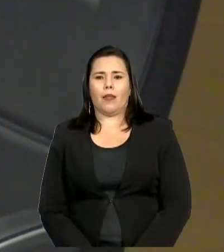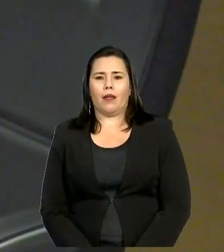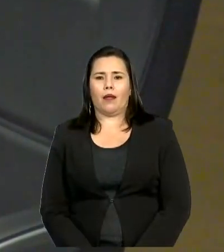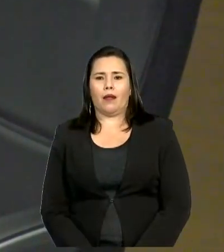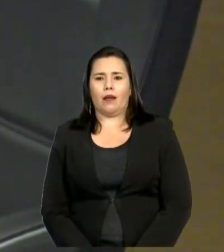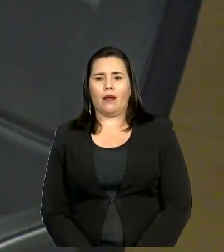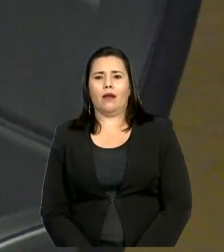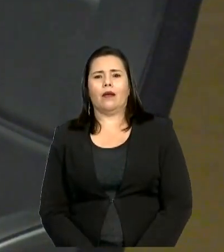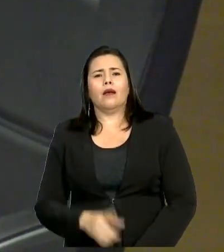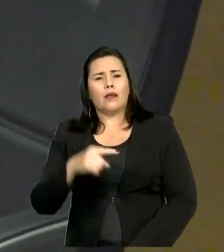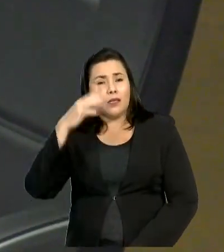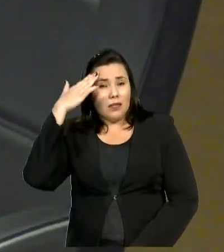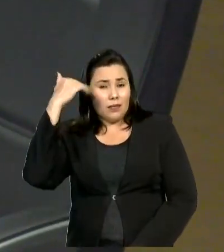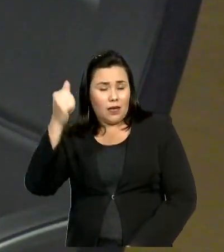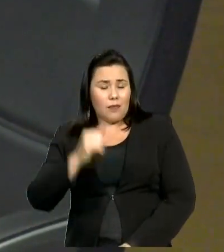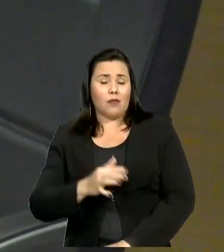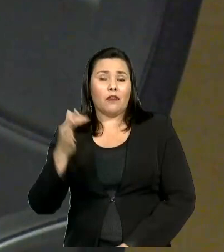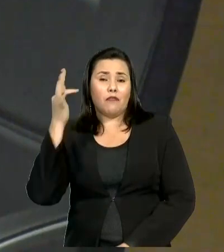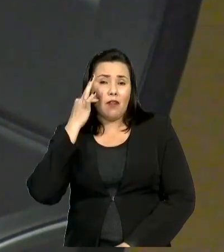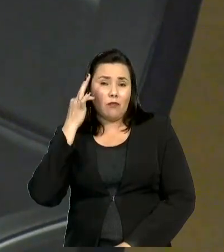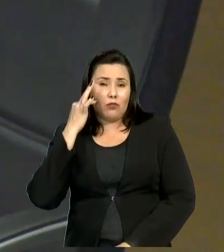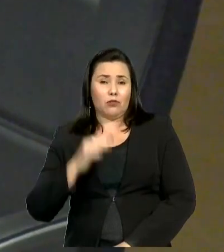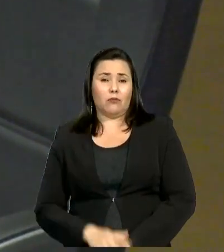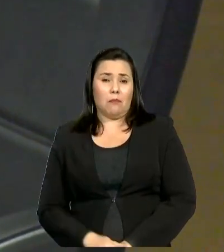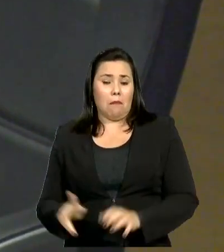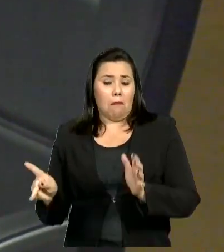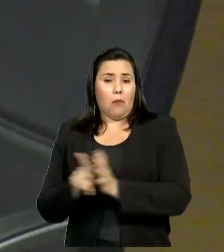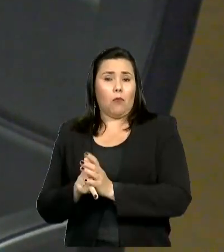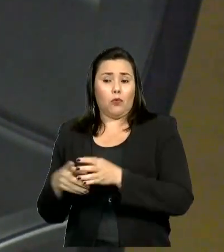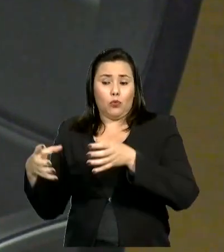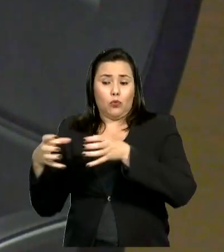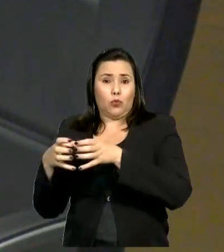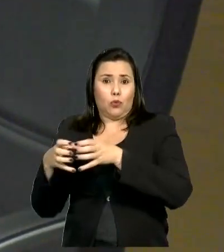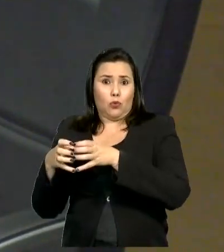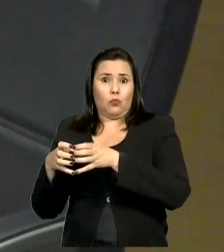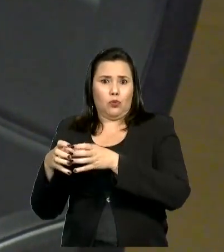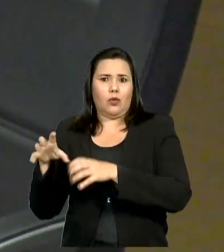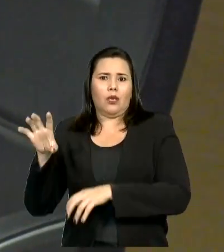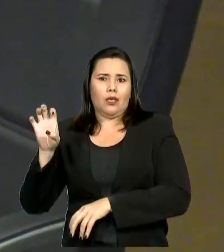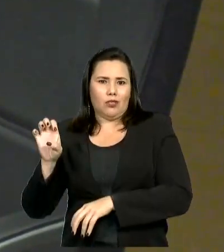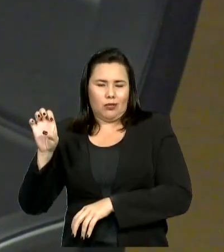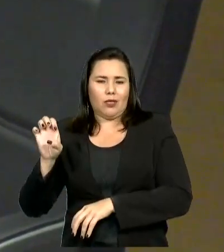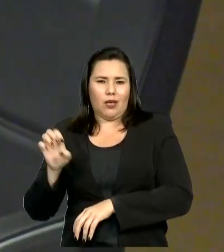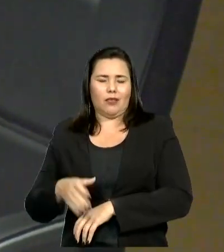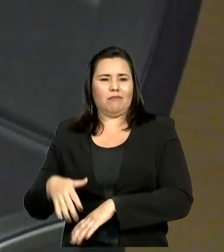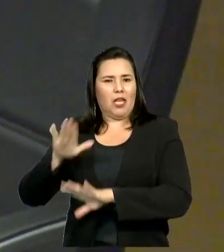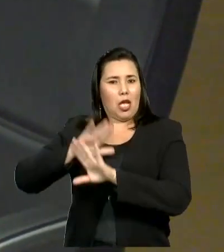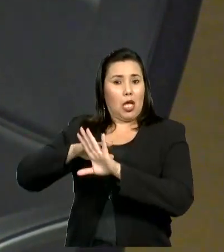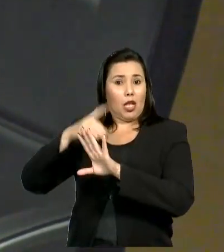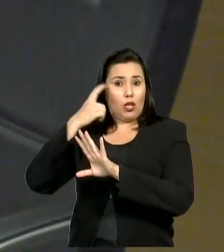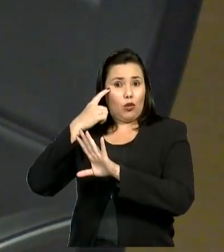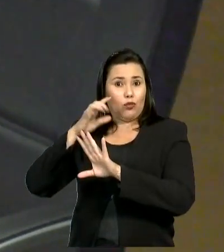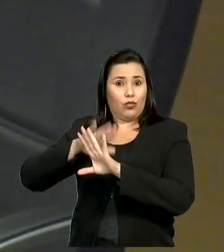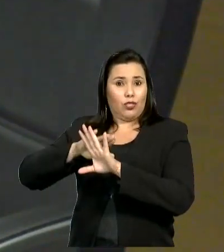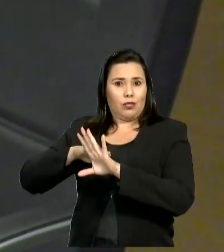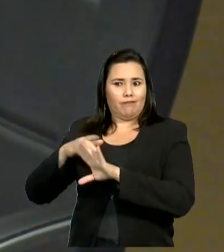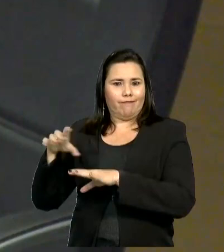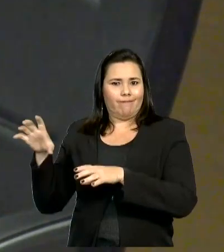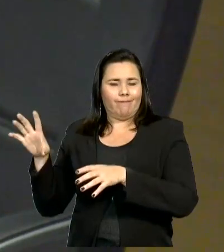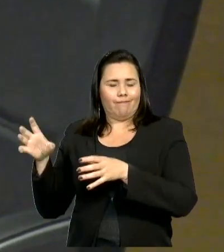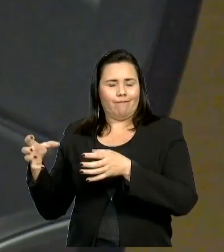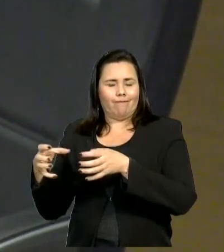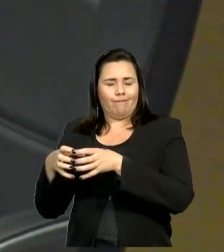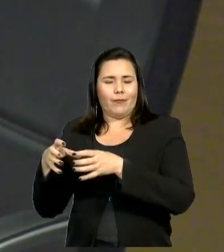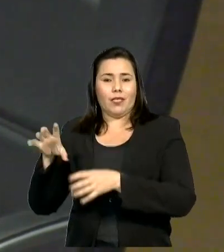esquerda. E ele fez uma obra muito grande, eu acho que poucos aqui sabem, talvez uma das